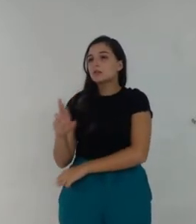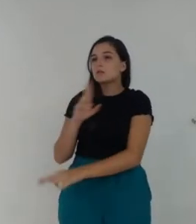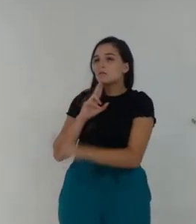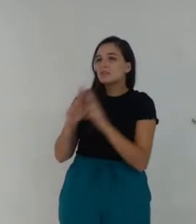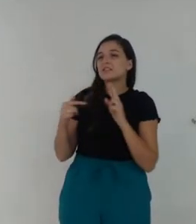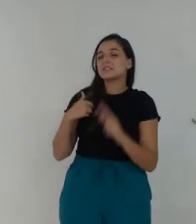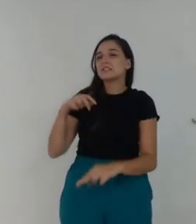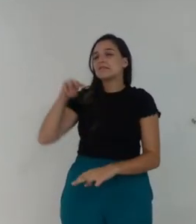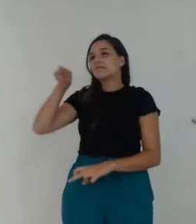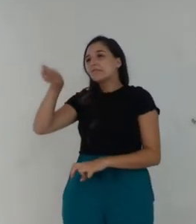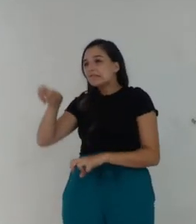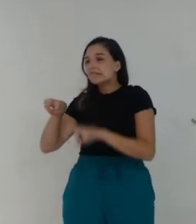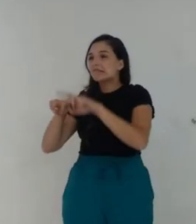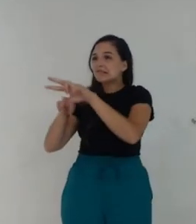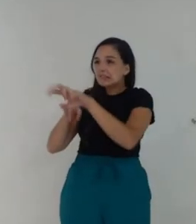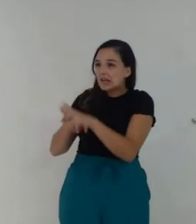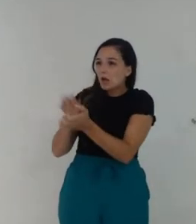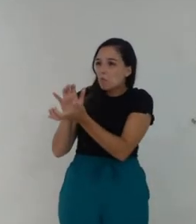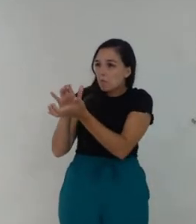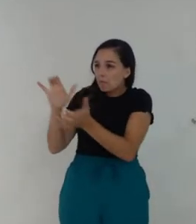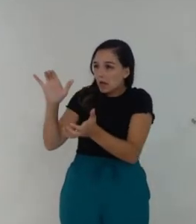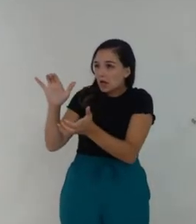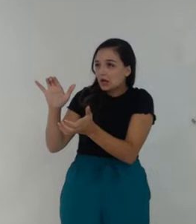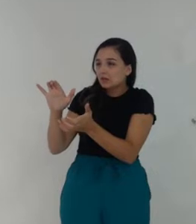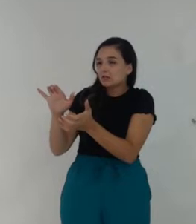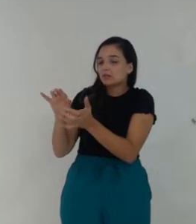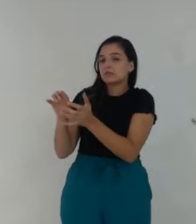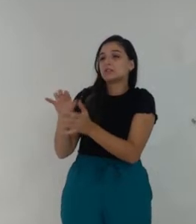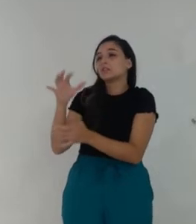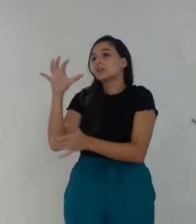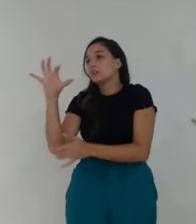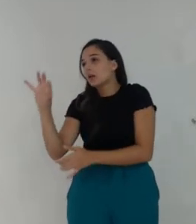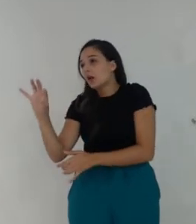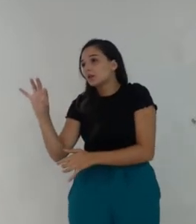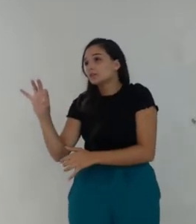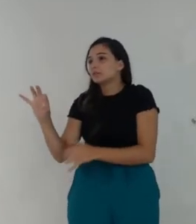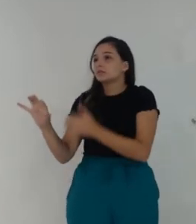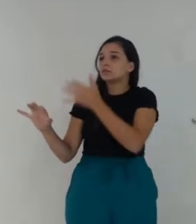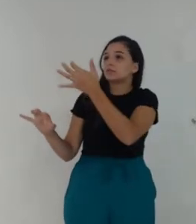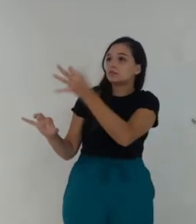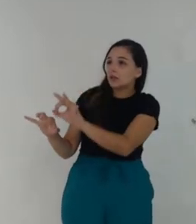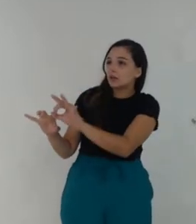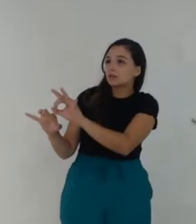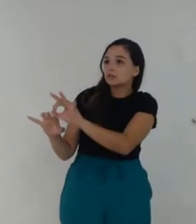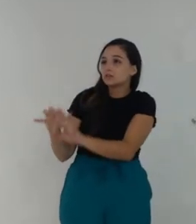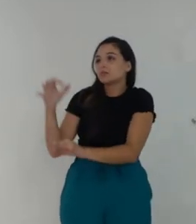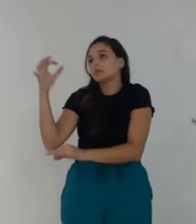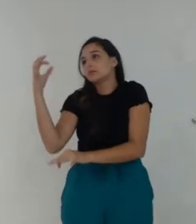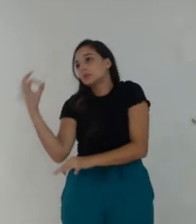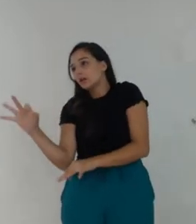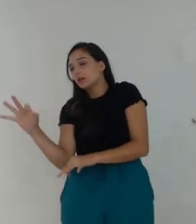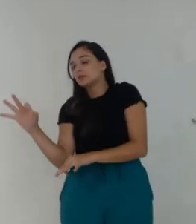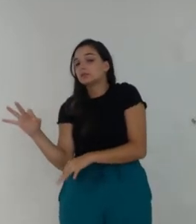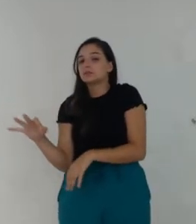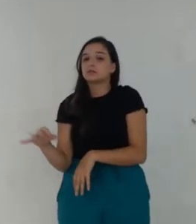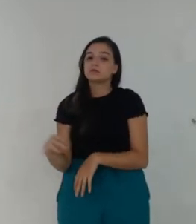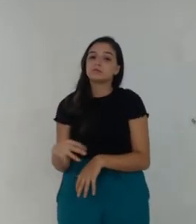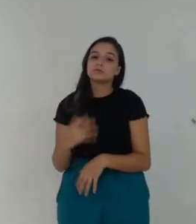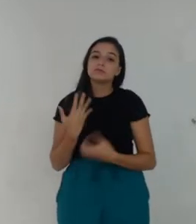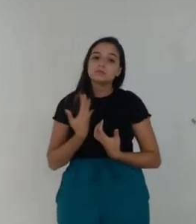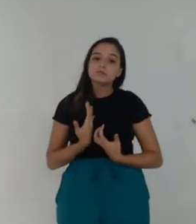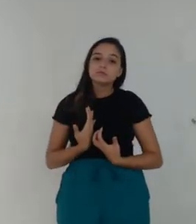puxando informações de um banco de dados de 10 em 10 não é muito produtivo, né? Então